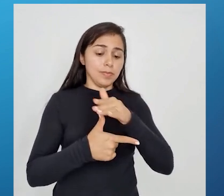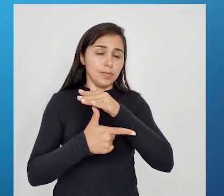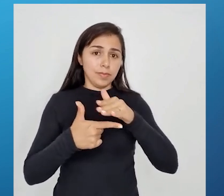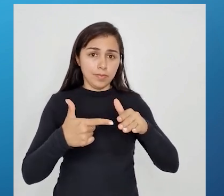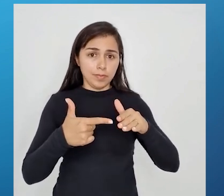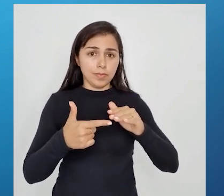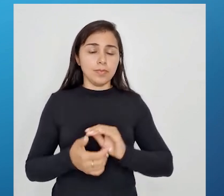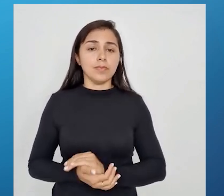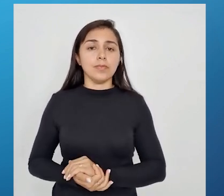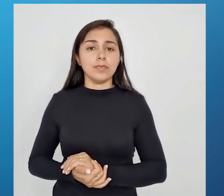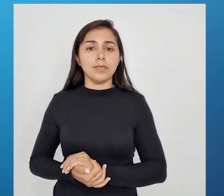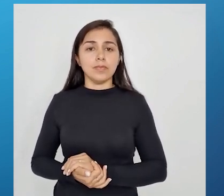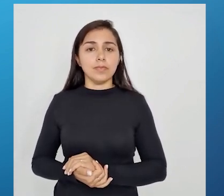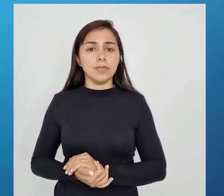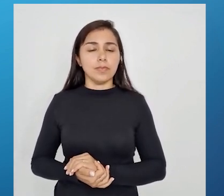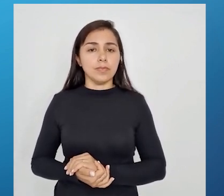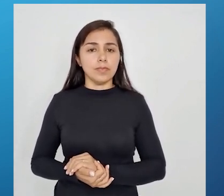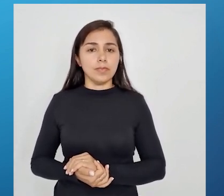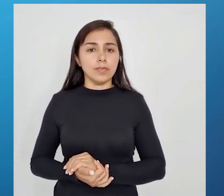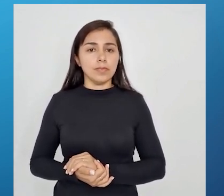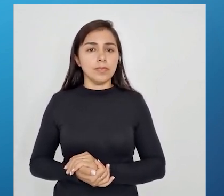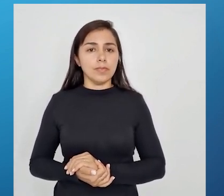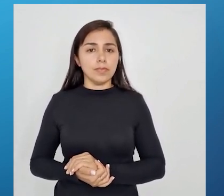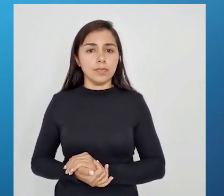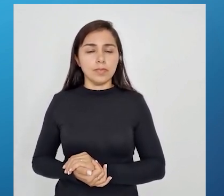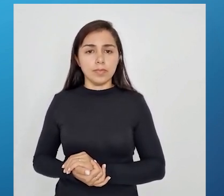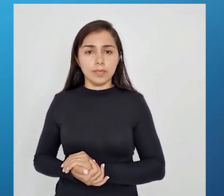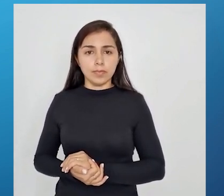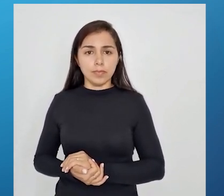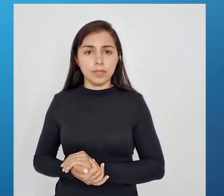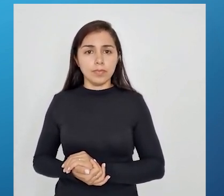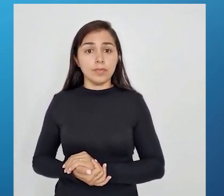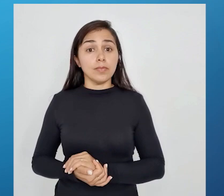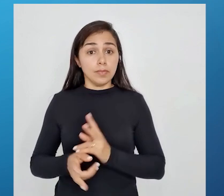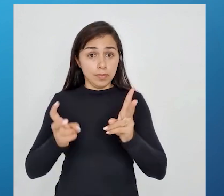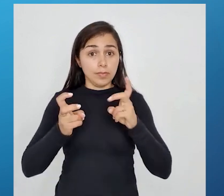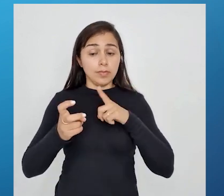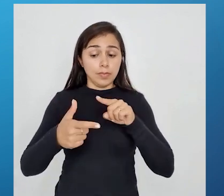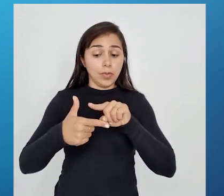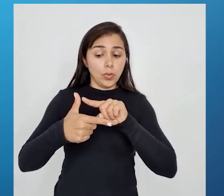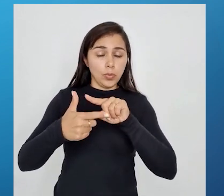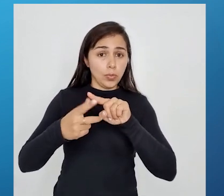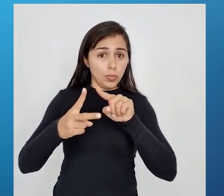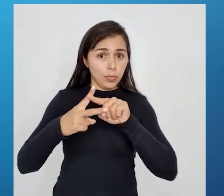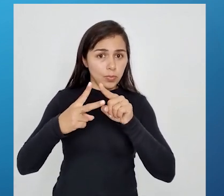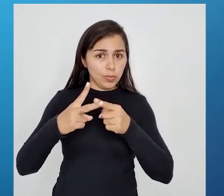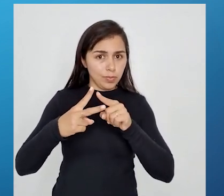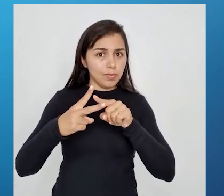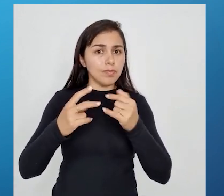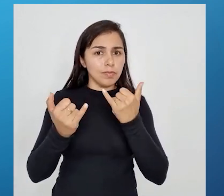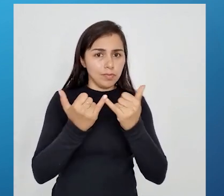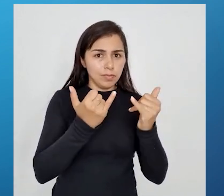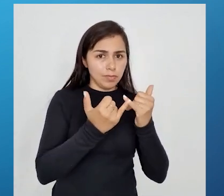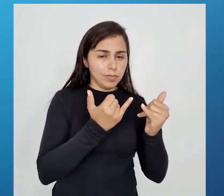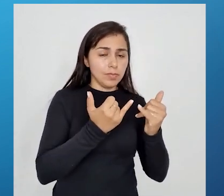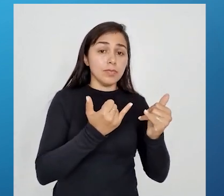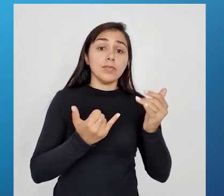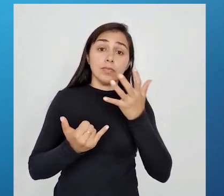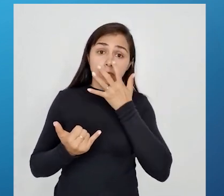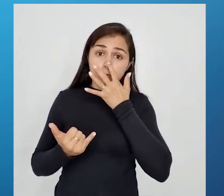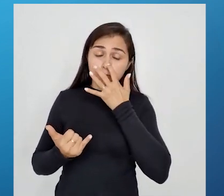certo? Aqui seria, no caso, pelo ângulo, ângulo, ângulo, tá? Uma